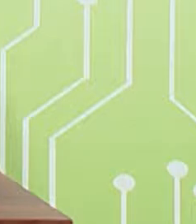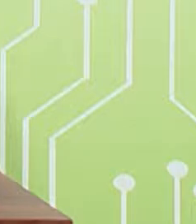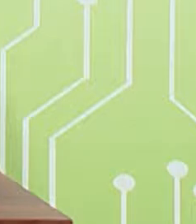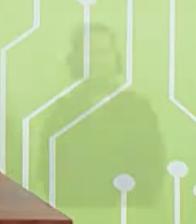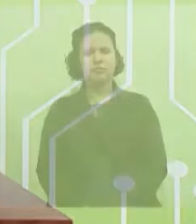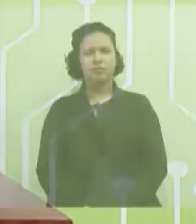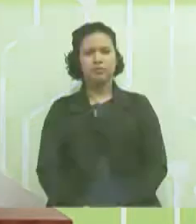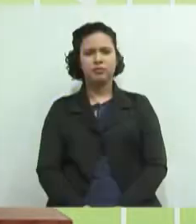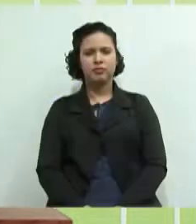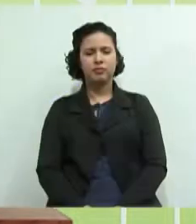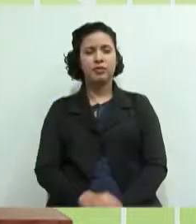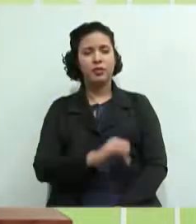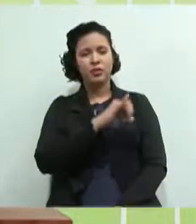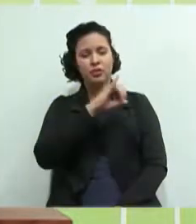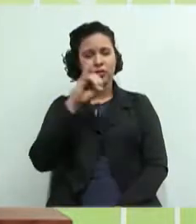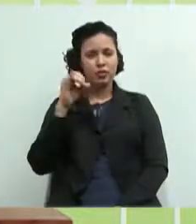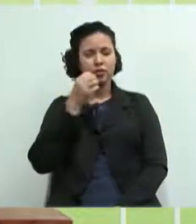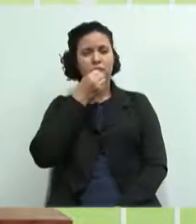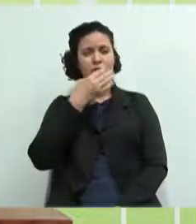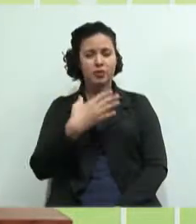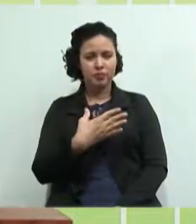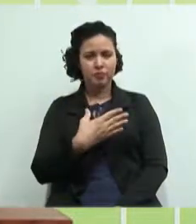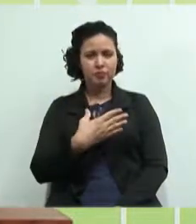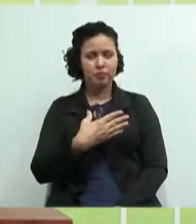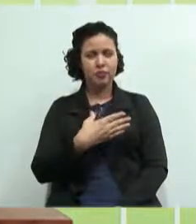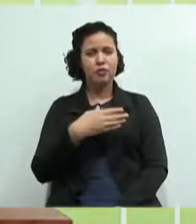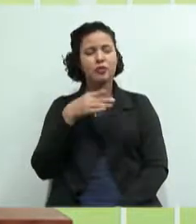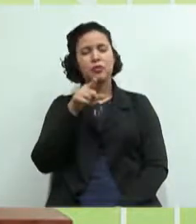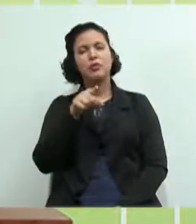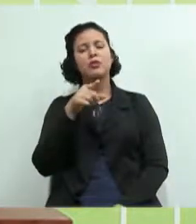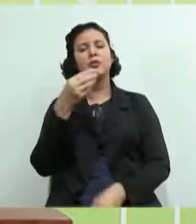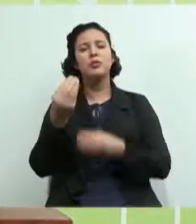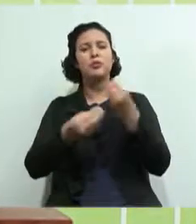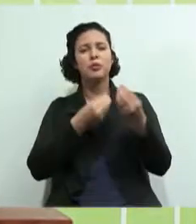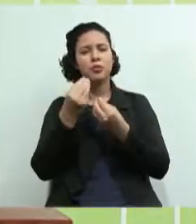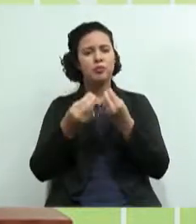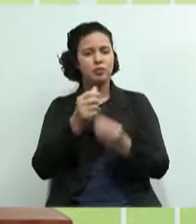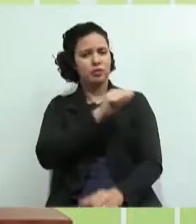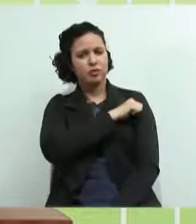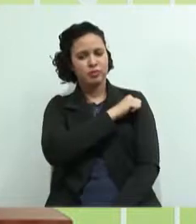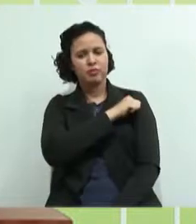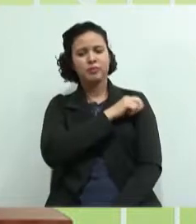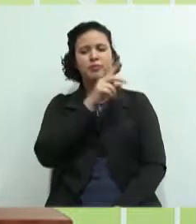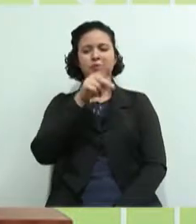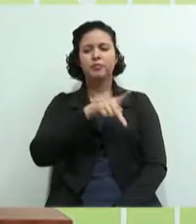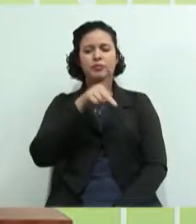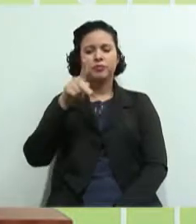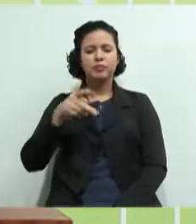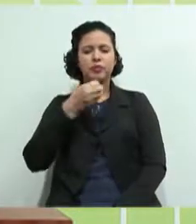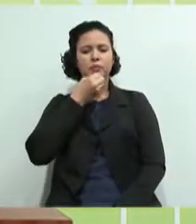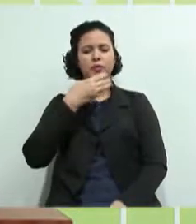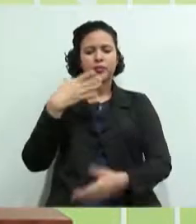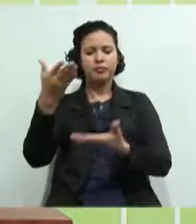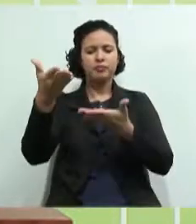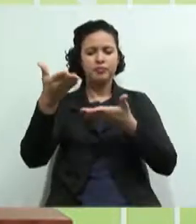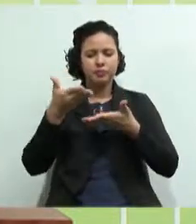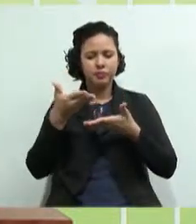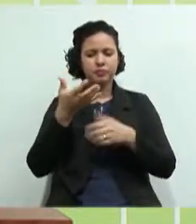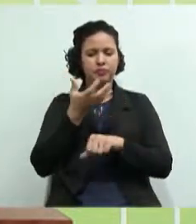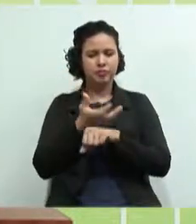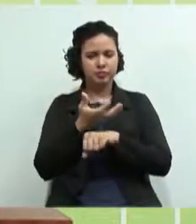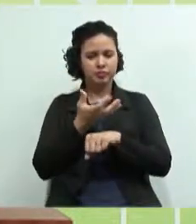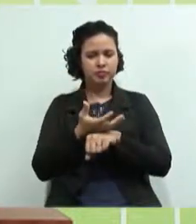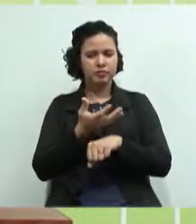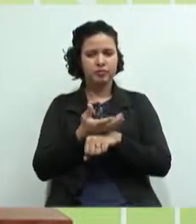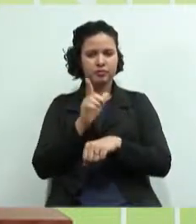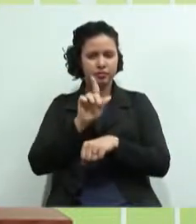Olá, tudo bem? Como é que vai você, aluno? Como é que vai você, professor presencial? Sejam bem-vindos à nossa disciplina de